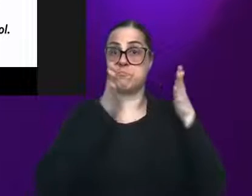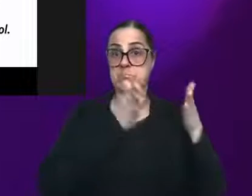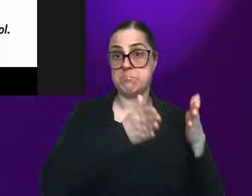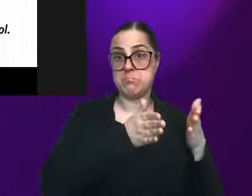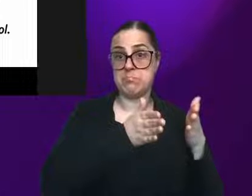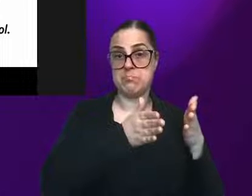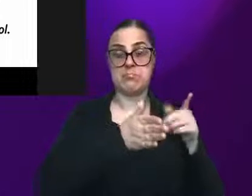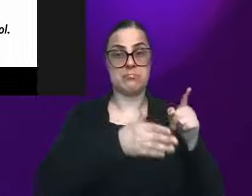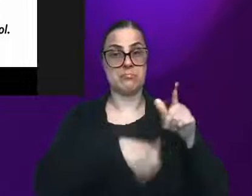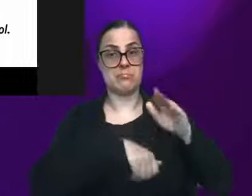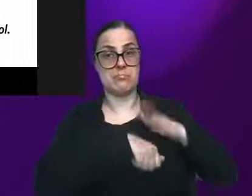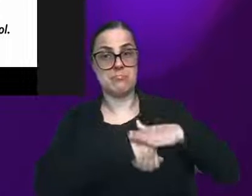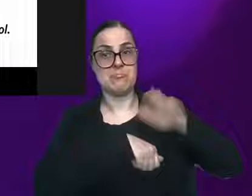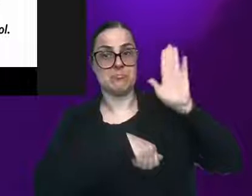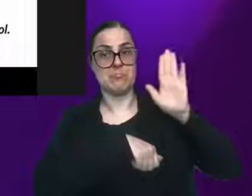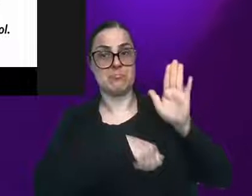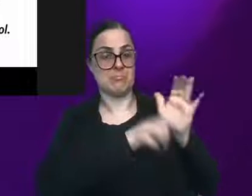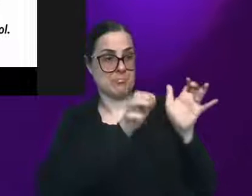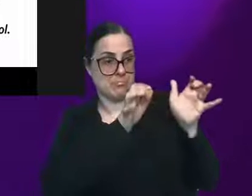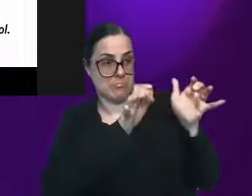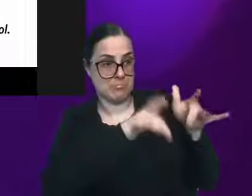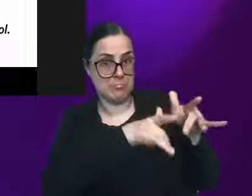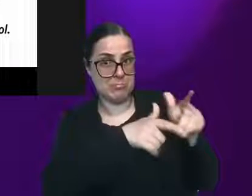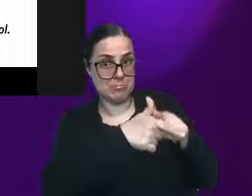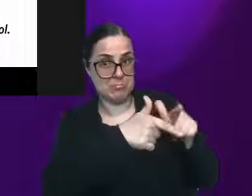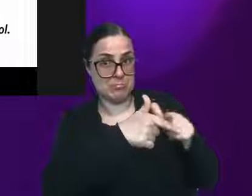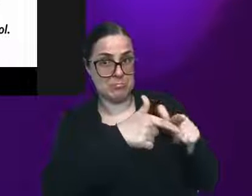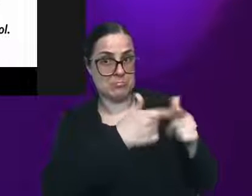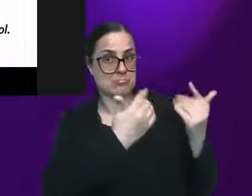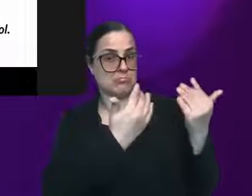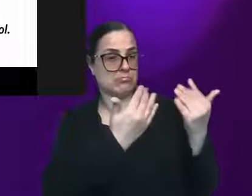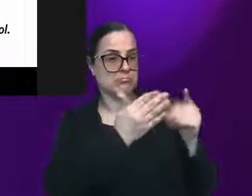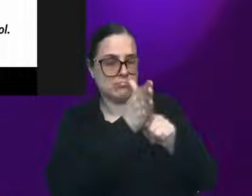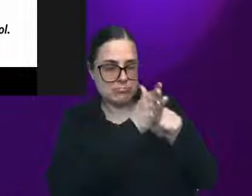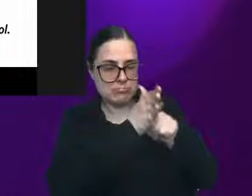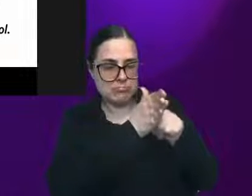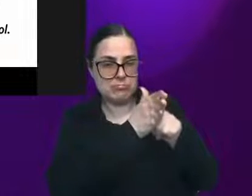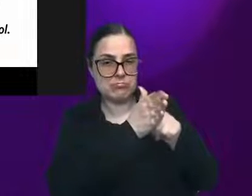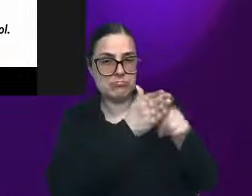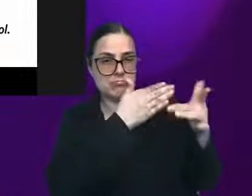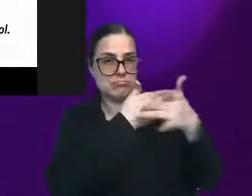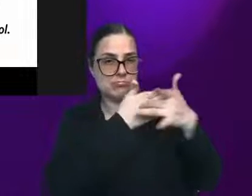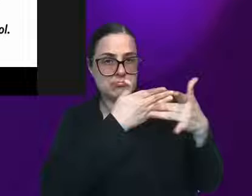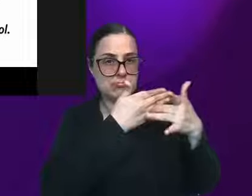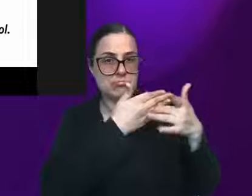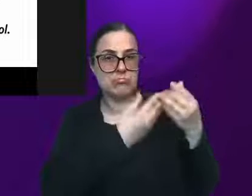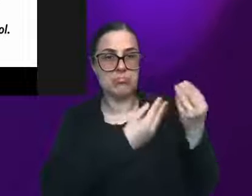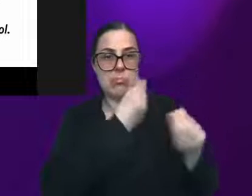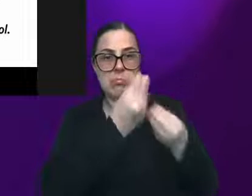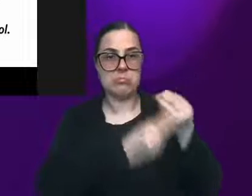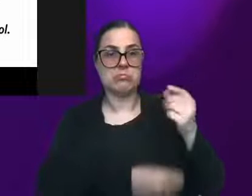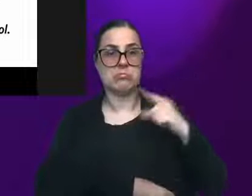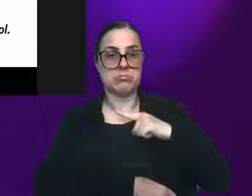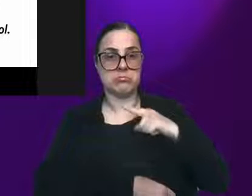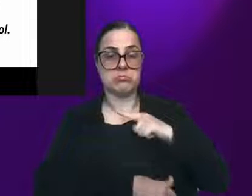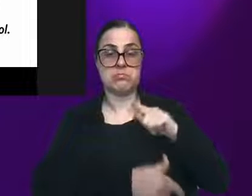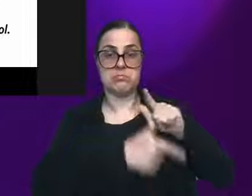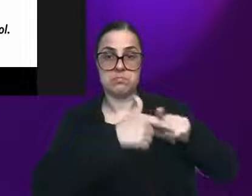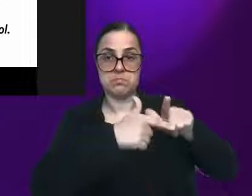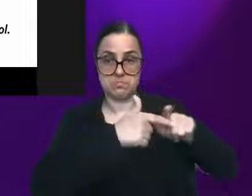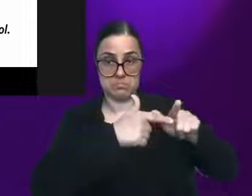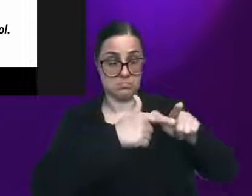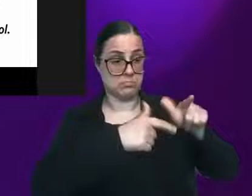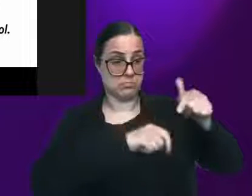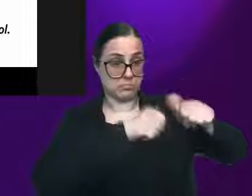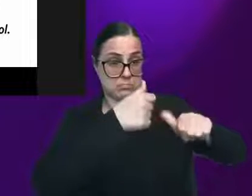edema tecidual, a gente vai avaliar o paciente com cacifo, o paciente com crepitação, e a gente também consegue avaliar isso, como